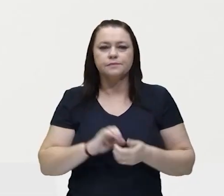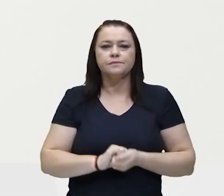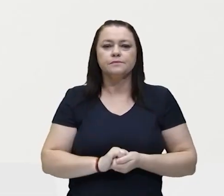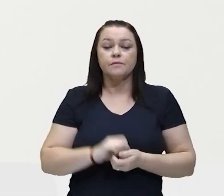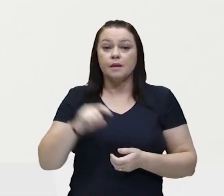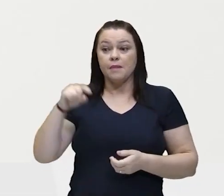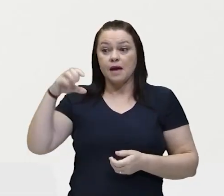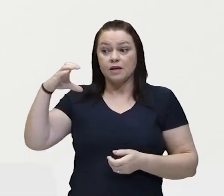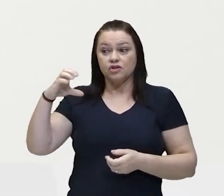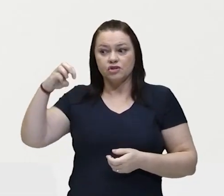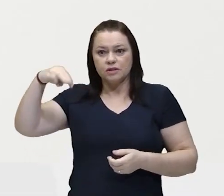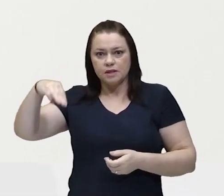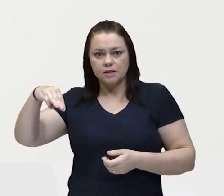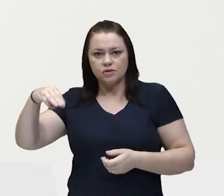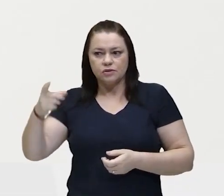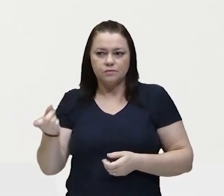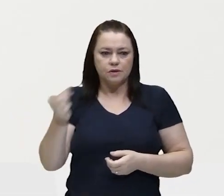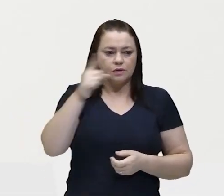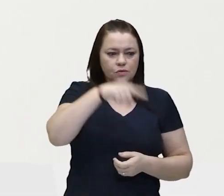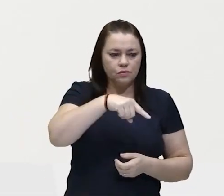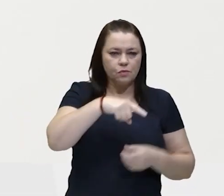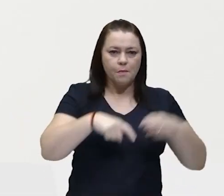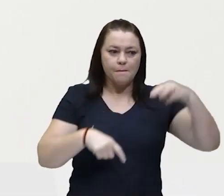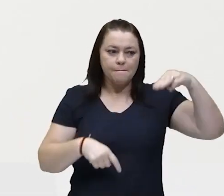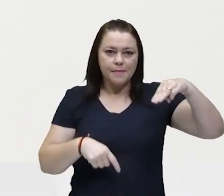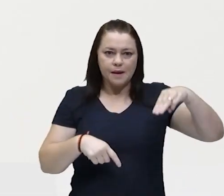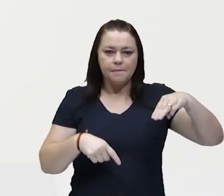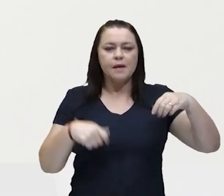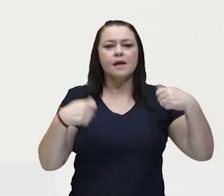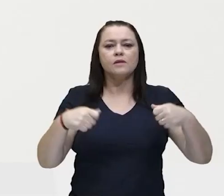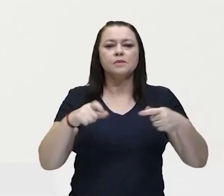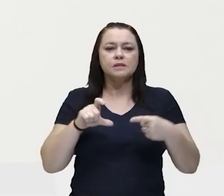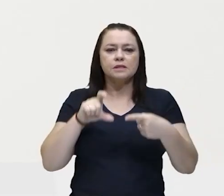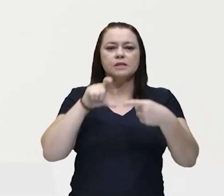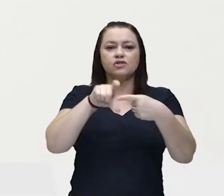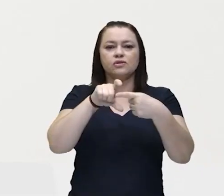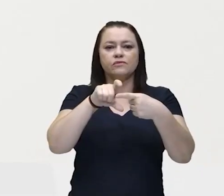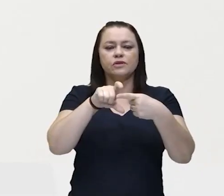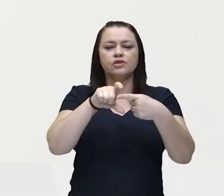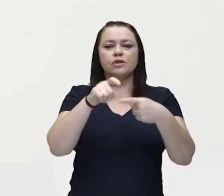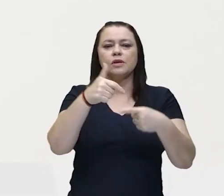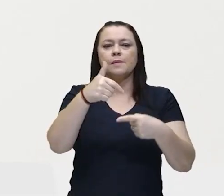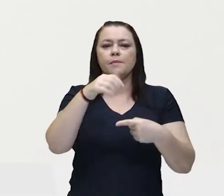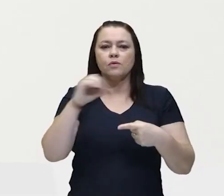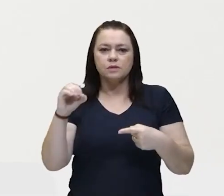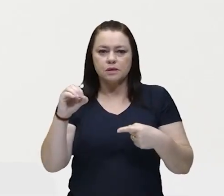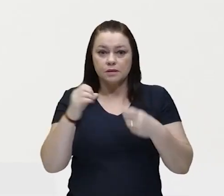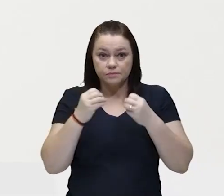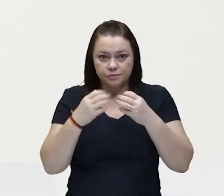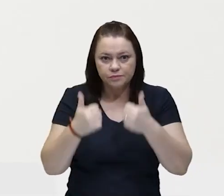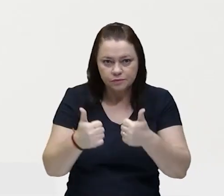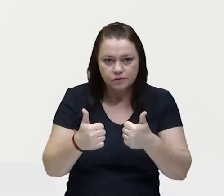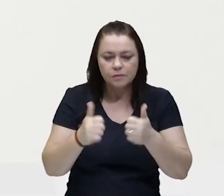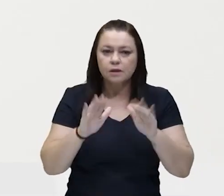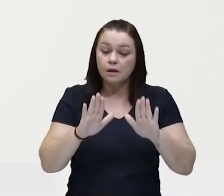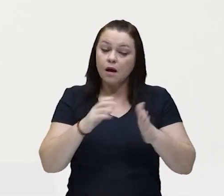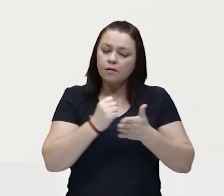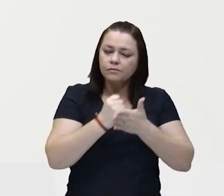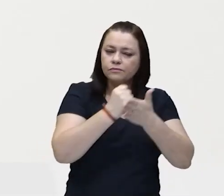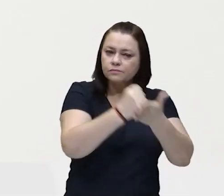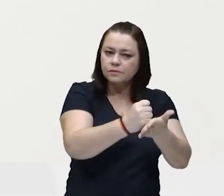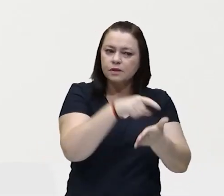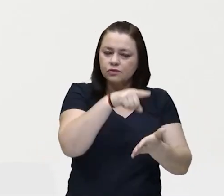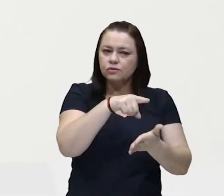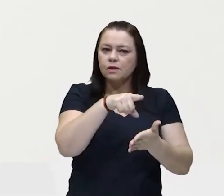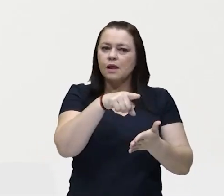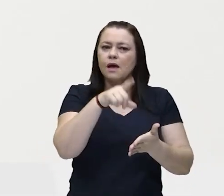deve dividir o valor por 100, tudo bem? Então vamos ajudar agora o nosso colega Zeca. Bom, o